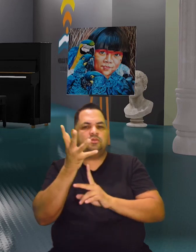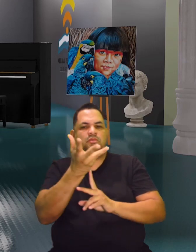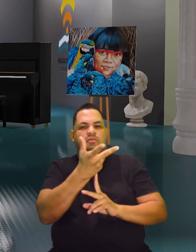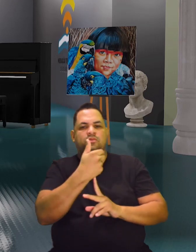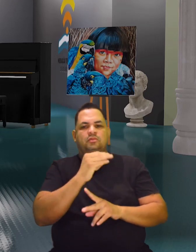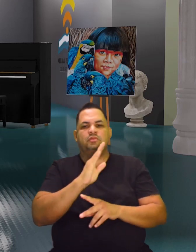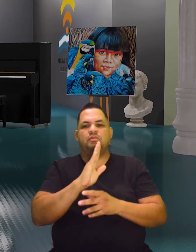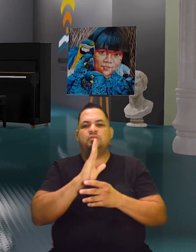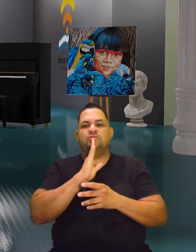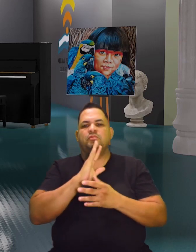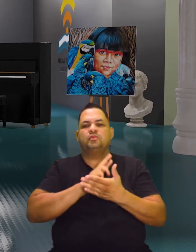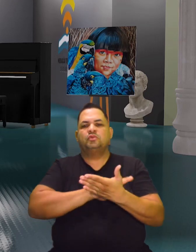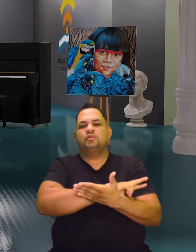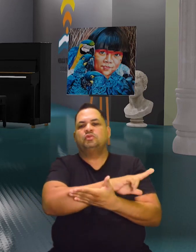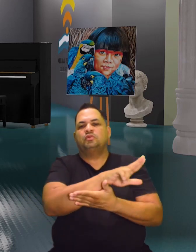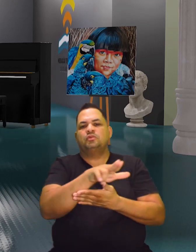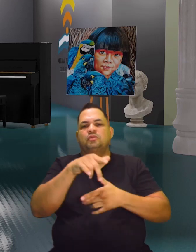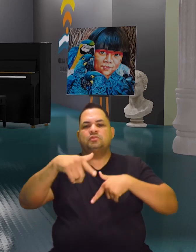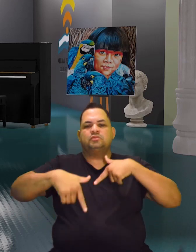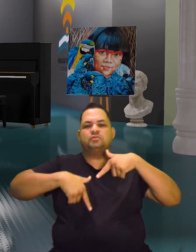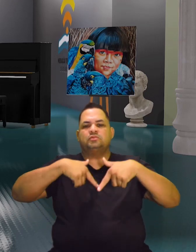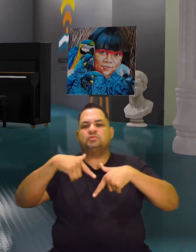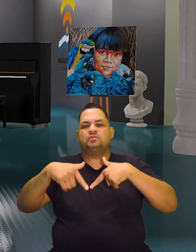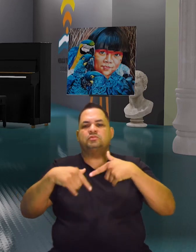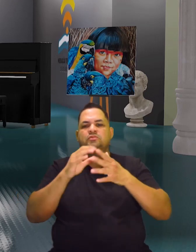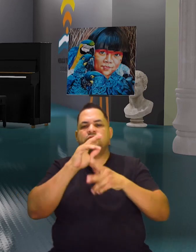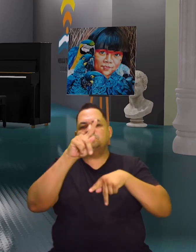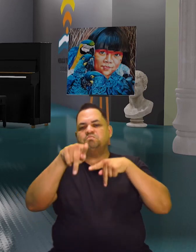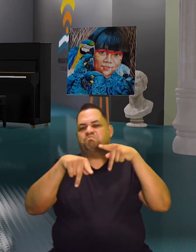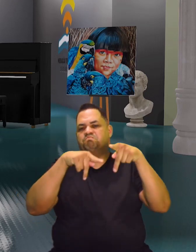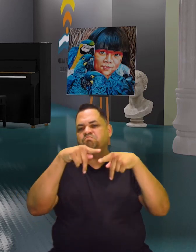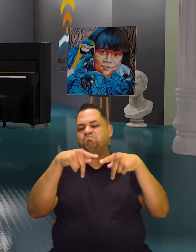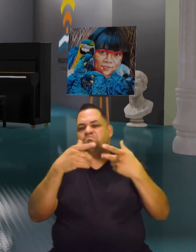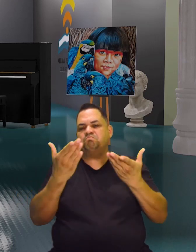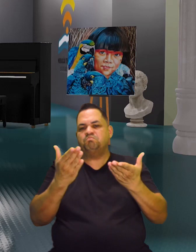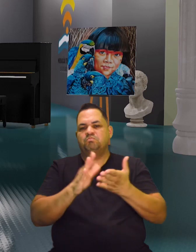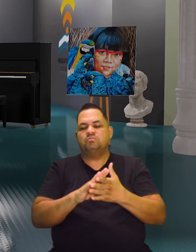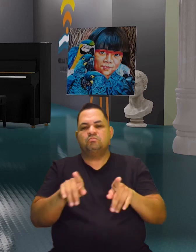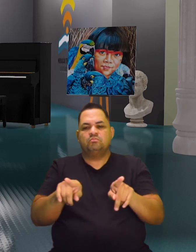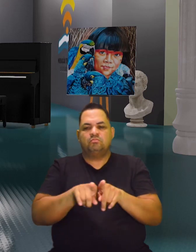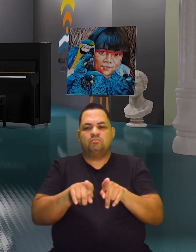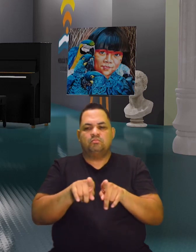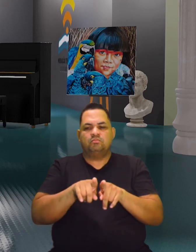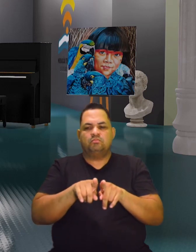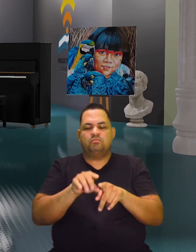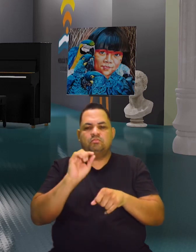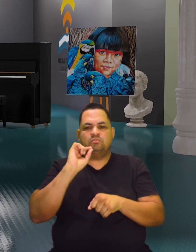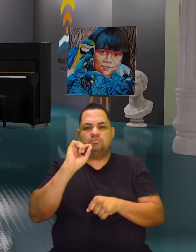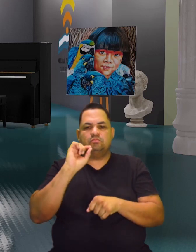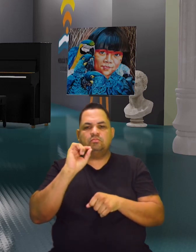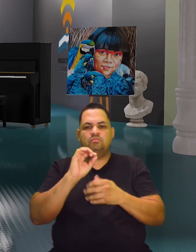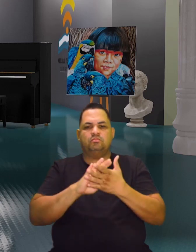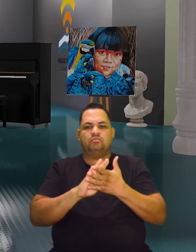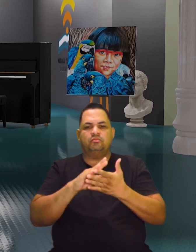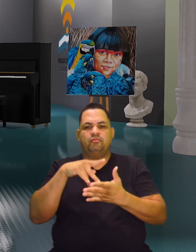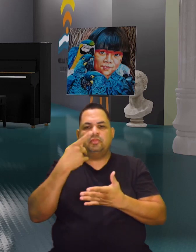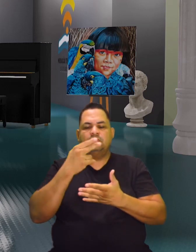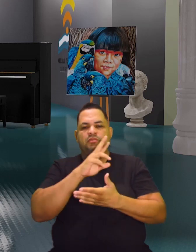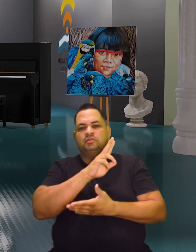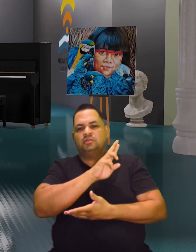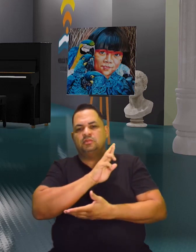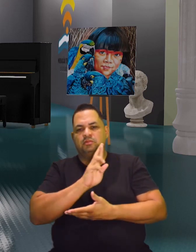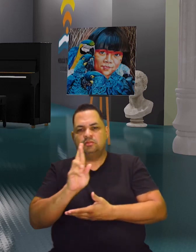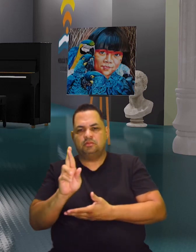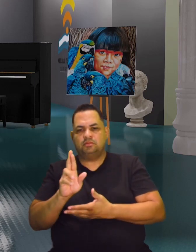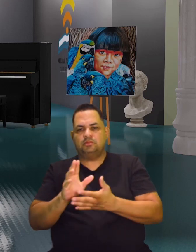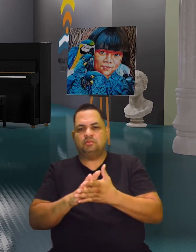aí várias criações, né, dessa civilização, conhecer um pouquinho também o que diz respeito à religião,